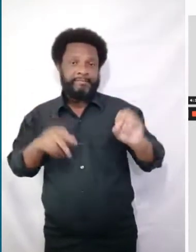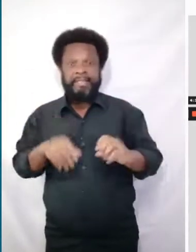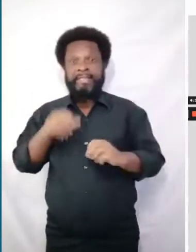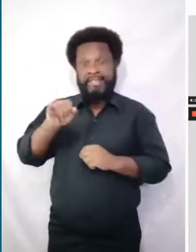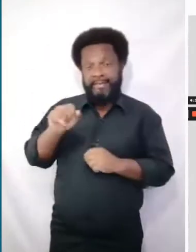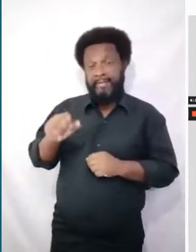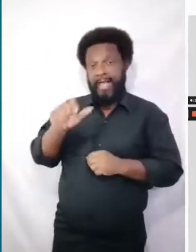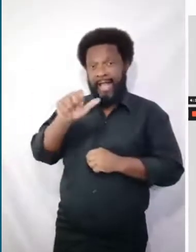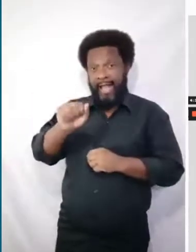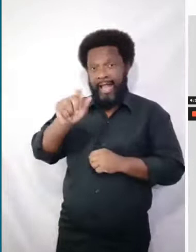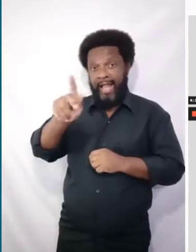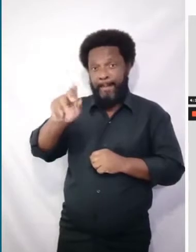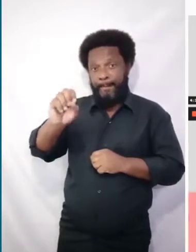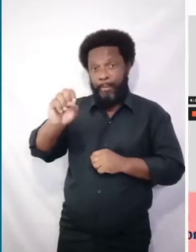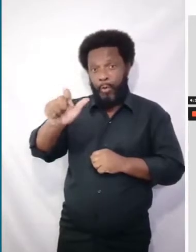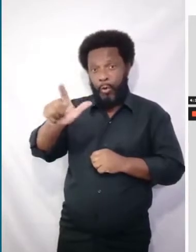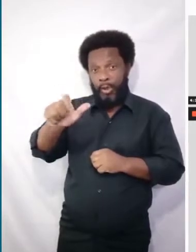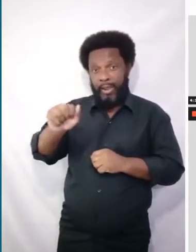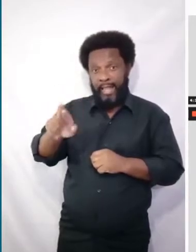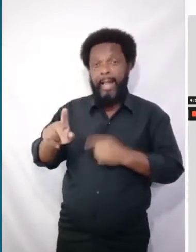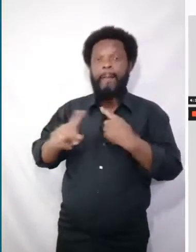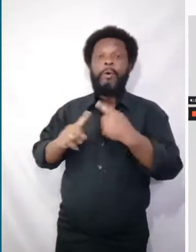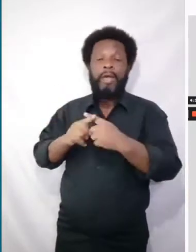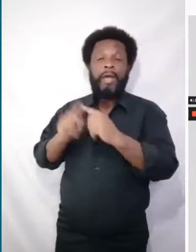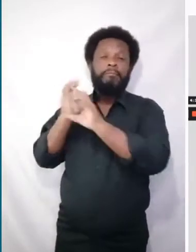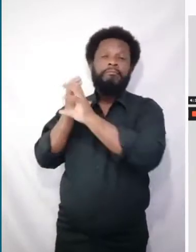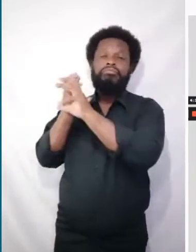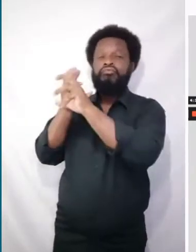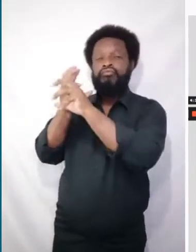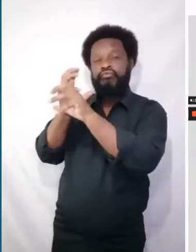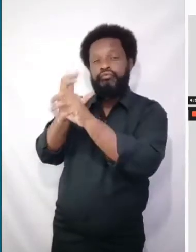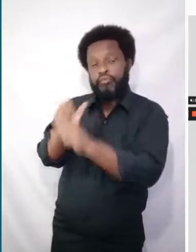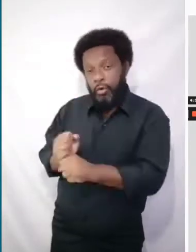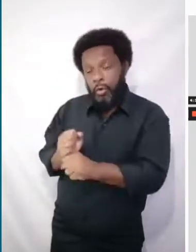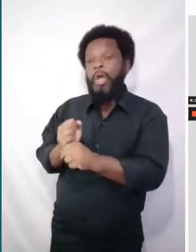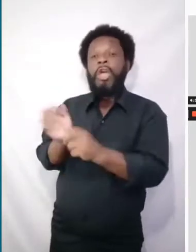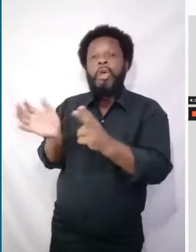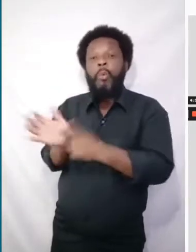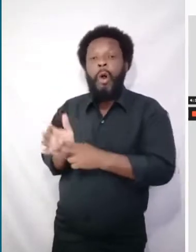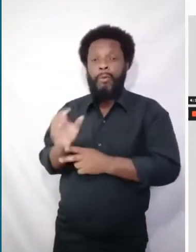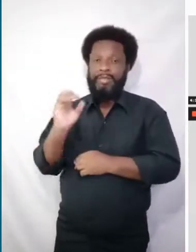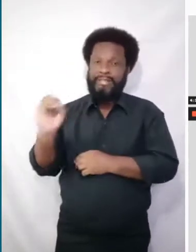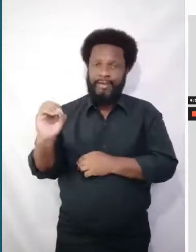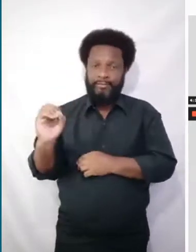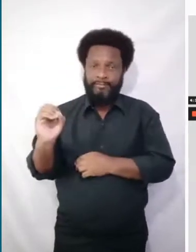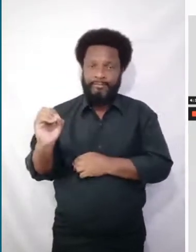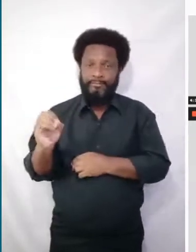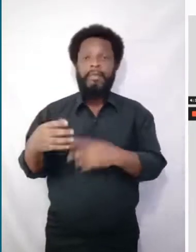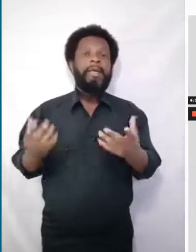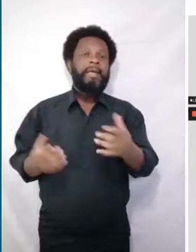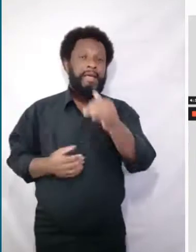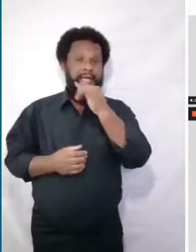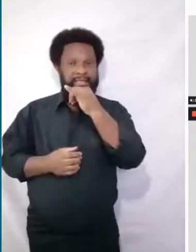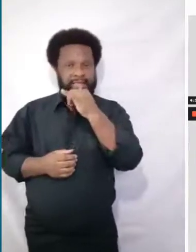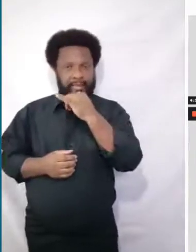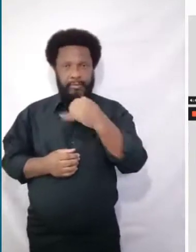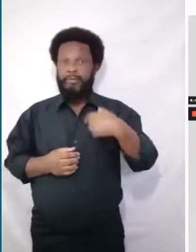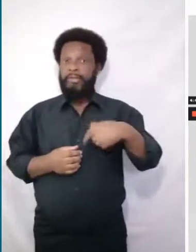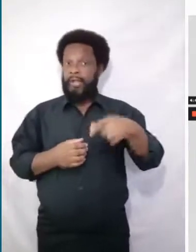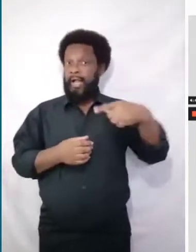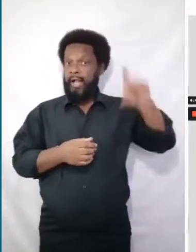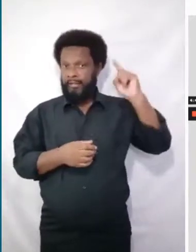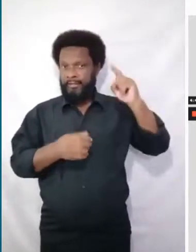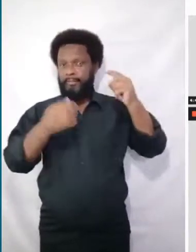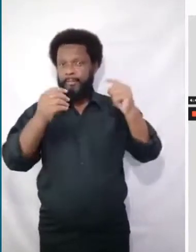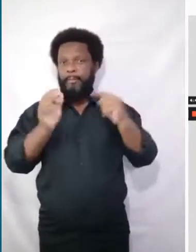é diferente de zero. Se a molécula ela é apolar, é porque a soma desses vetores momento dipolo, que vão dar o momento dipolo resultante, é igual a